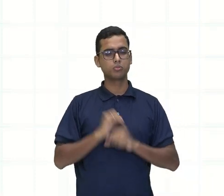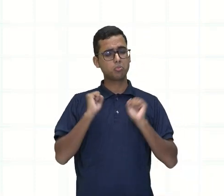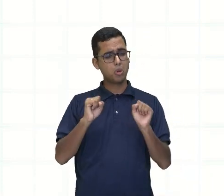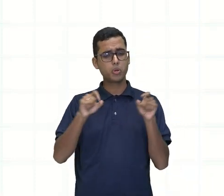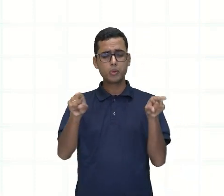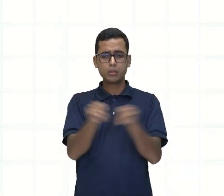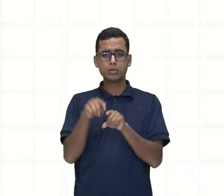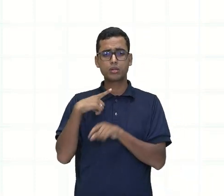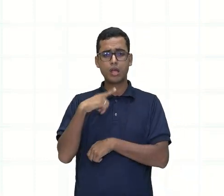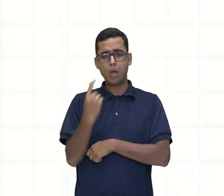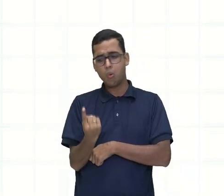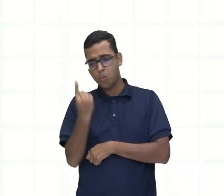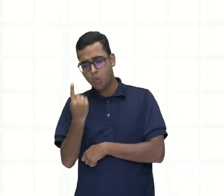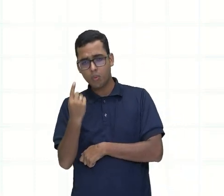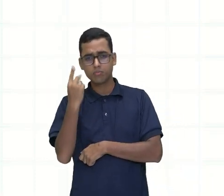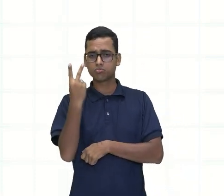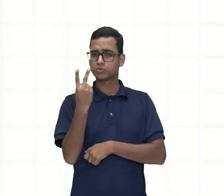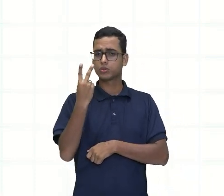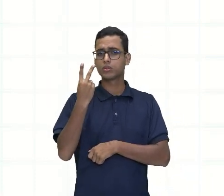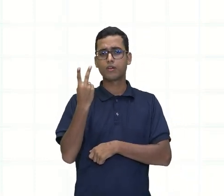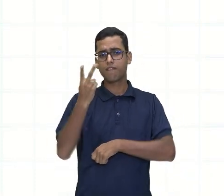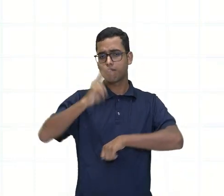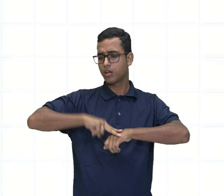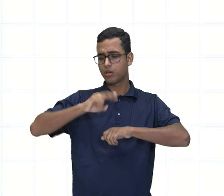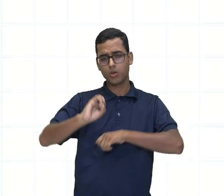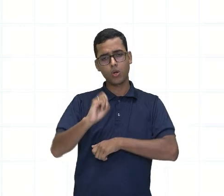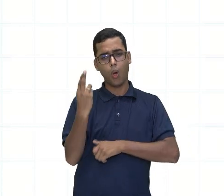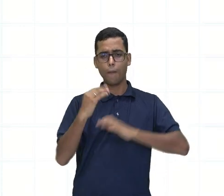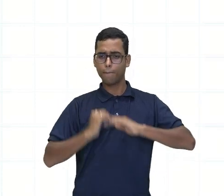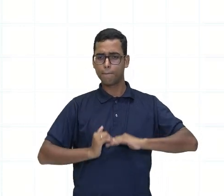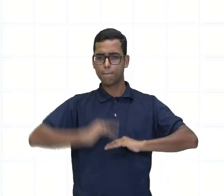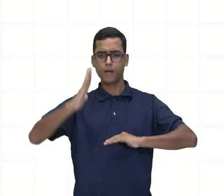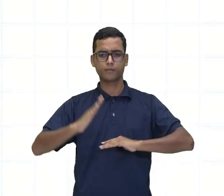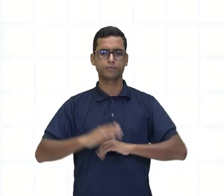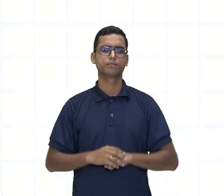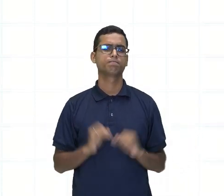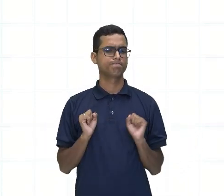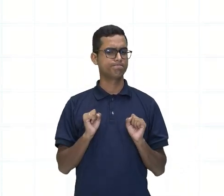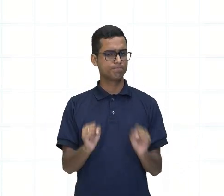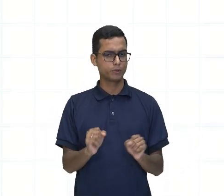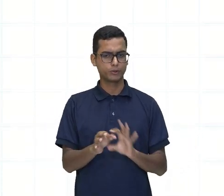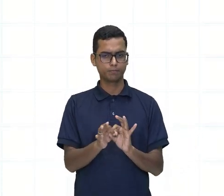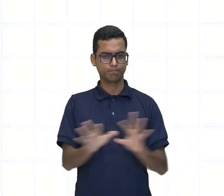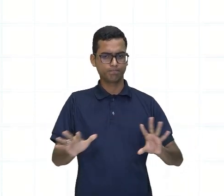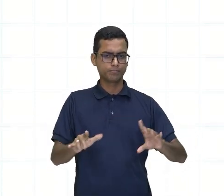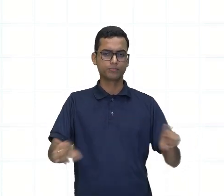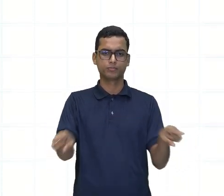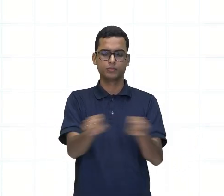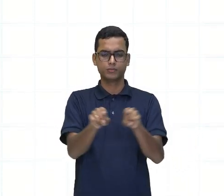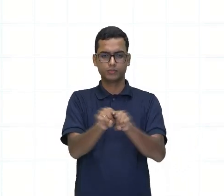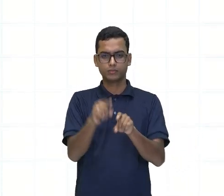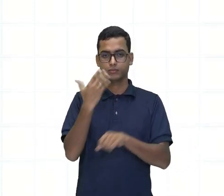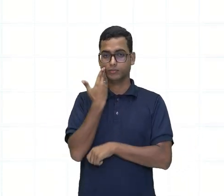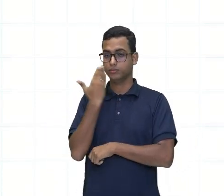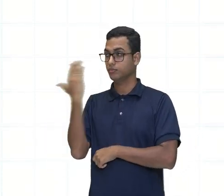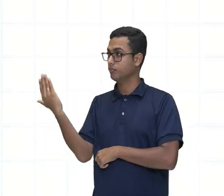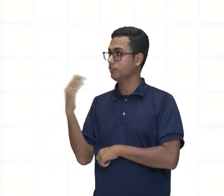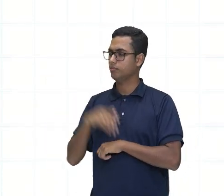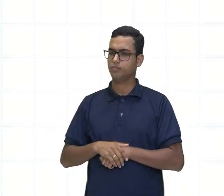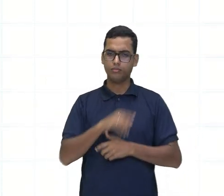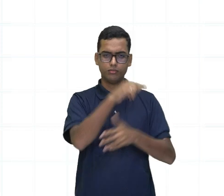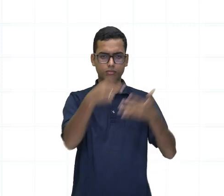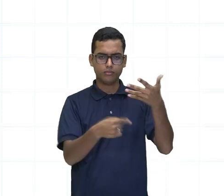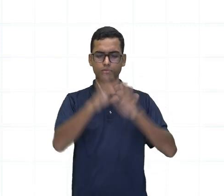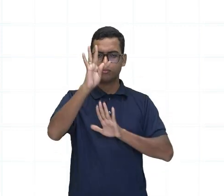vez. A palavra once é mais de uma vez. Então, você vai perceber que no texto tem mais espaços do que essas palavras aí,